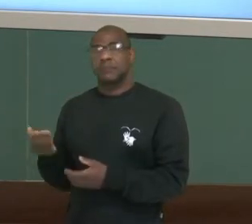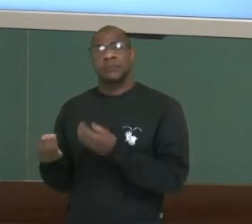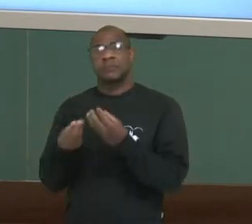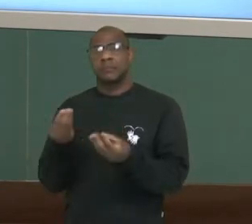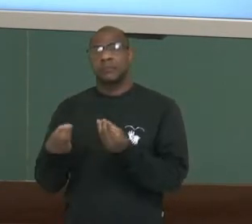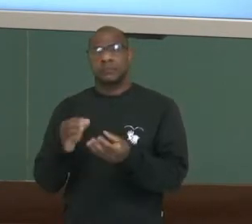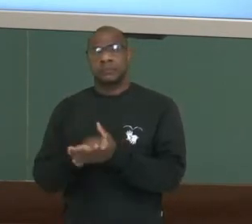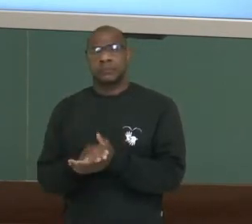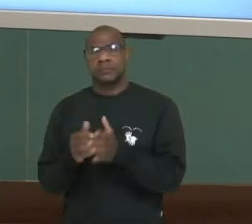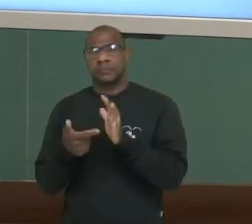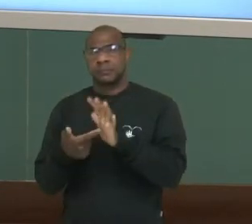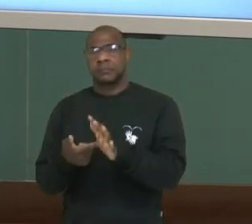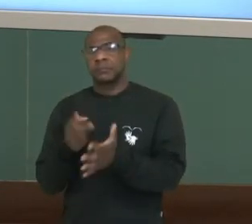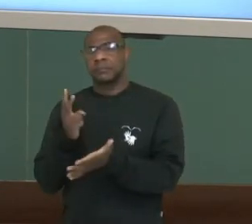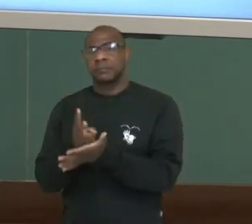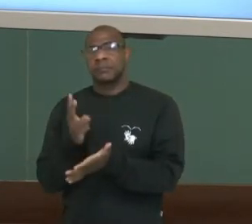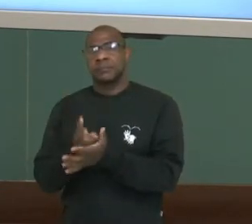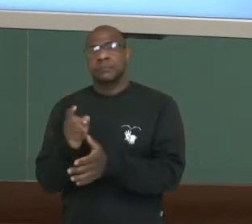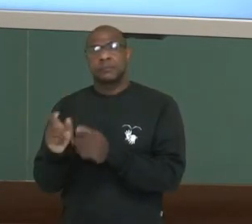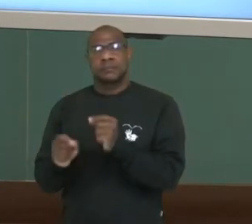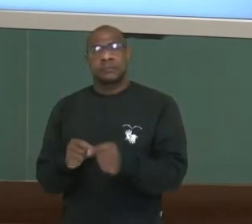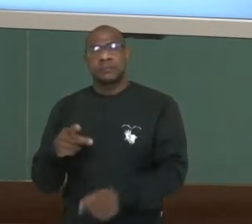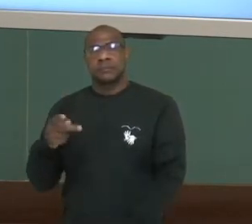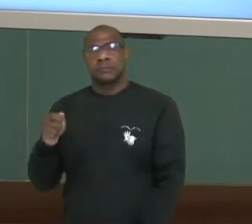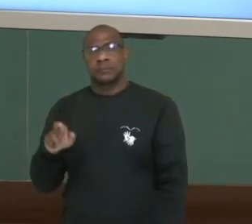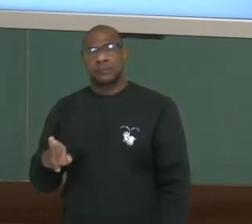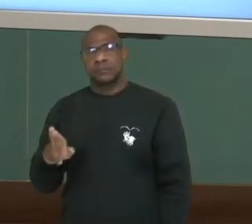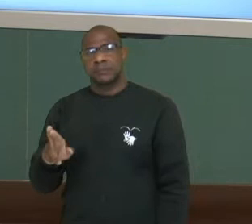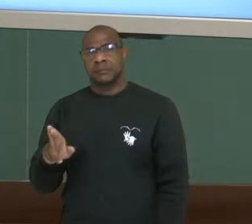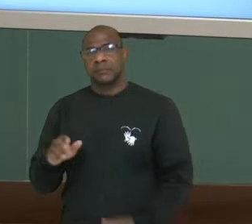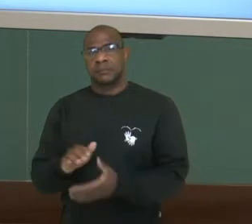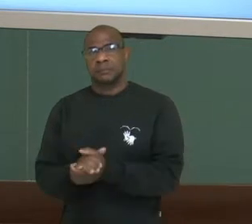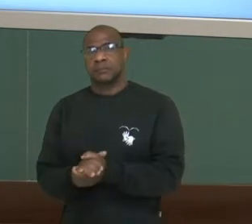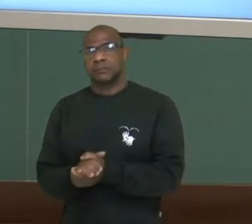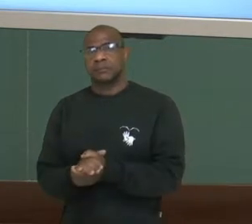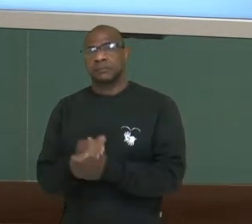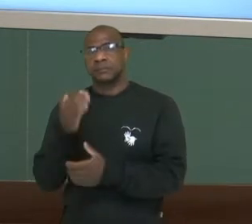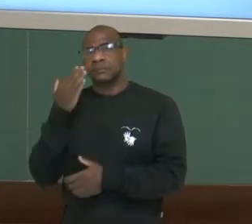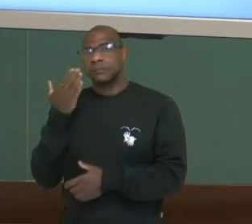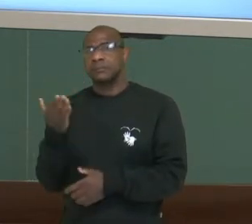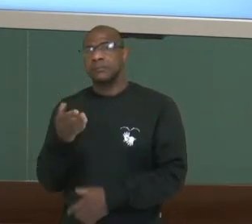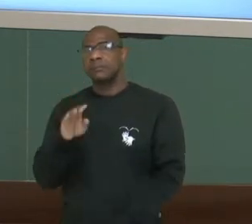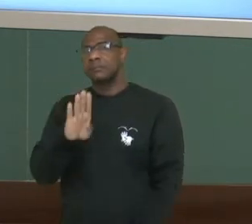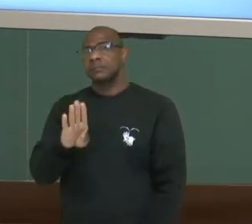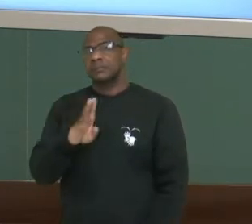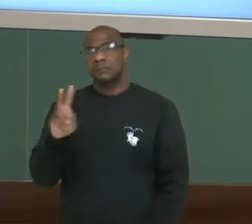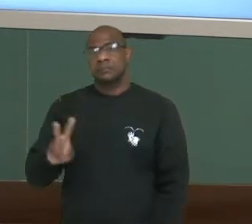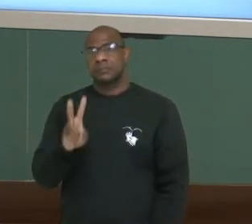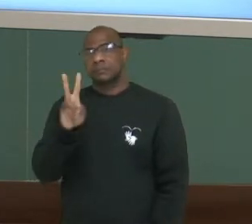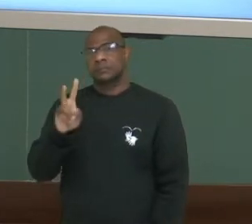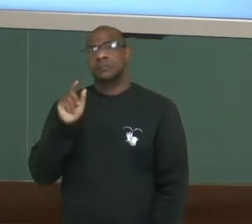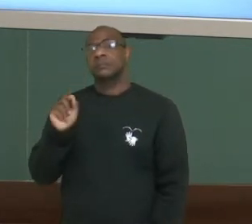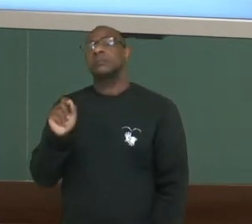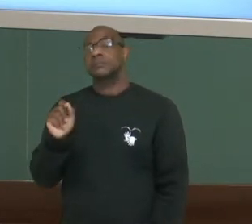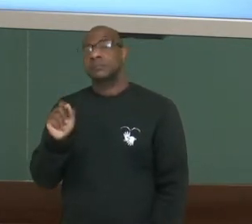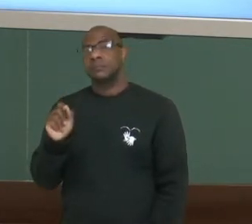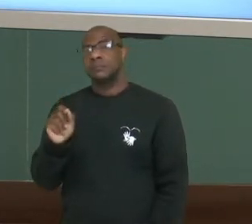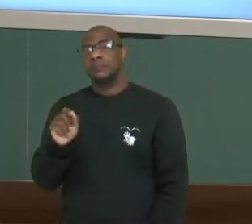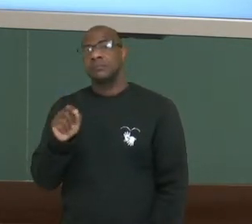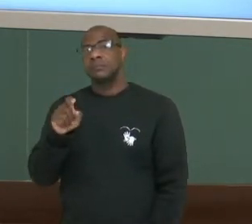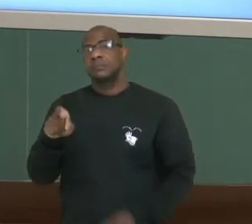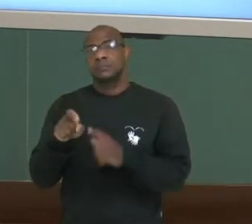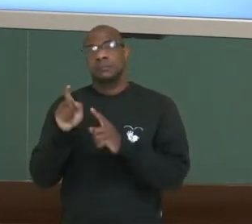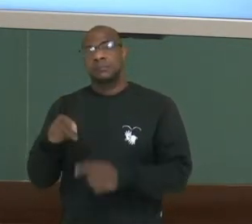representar sempre através de um par ordenado. Portanto, o ponto P que a gente estava procurando, o valor da abscissa, do valor de x,